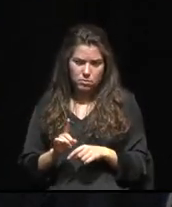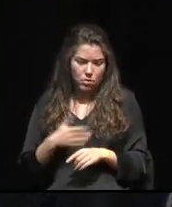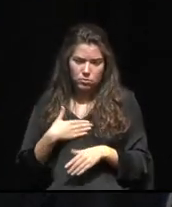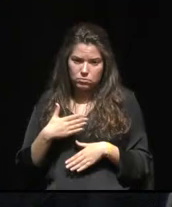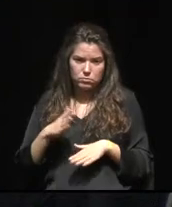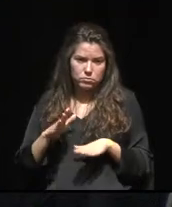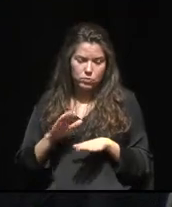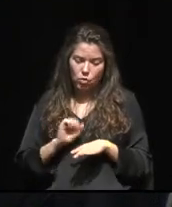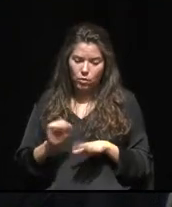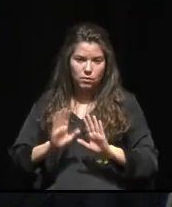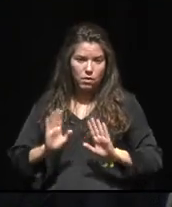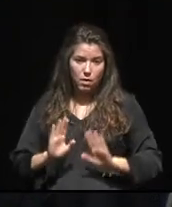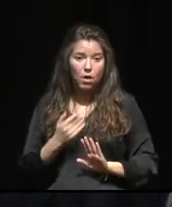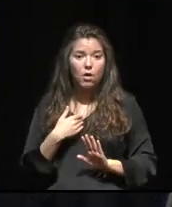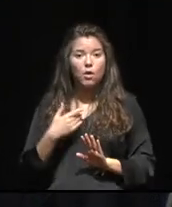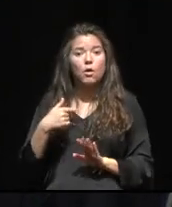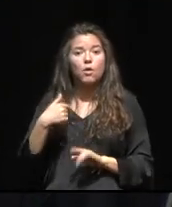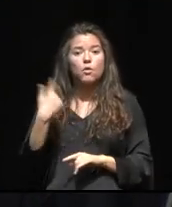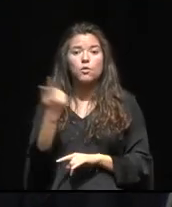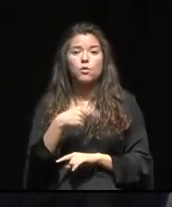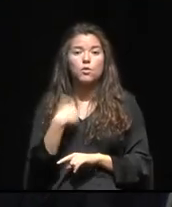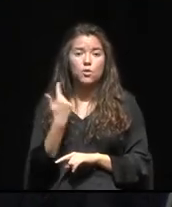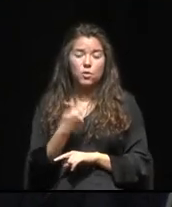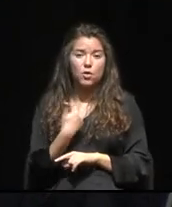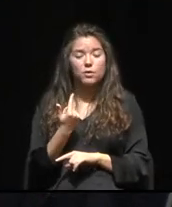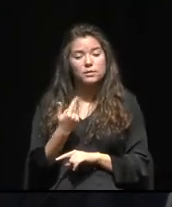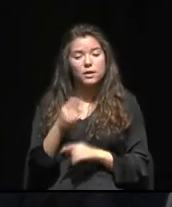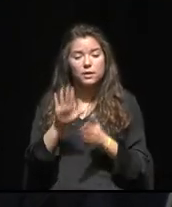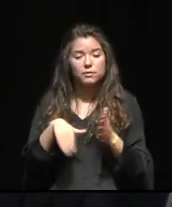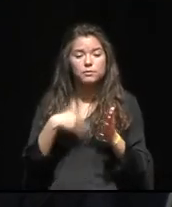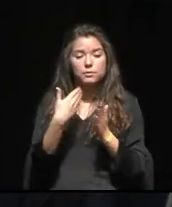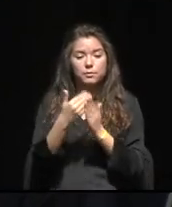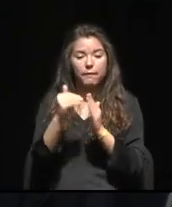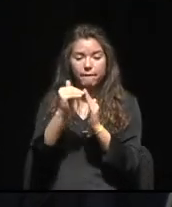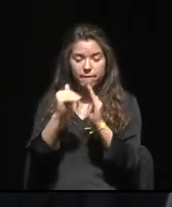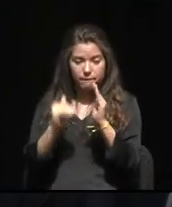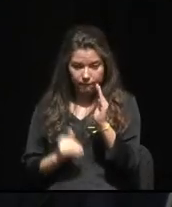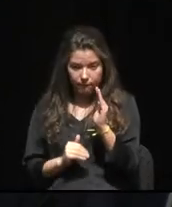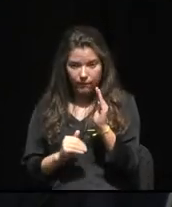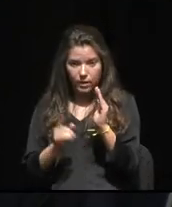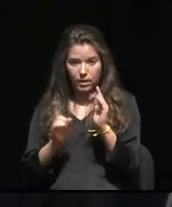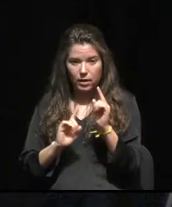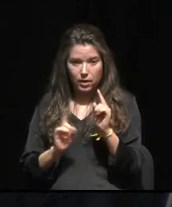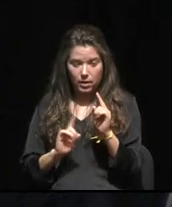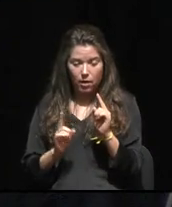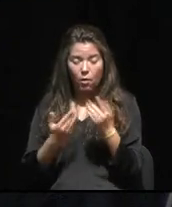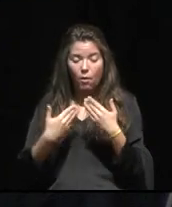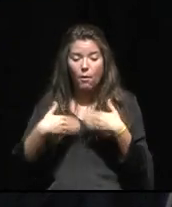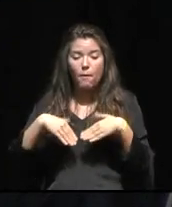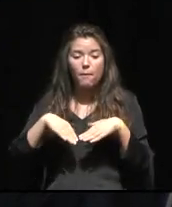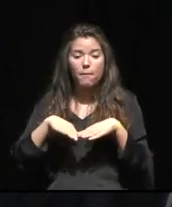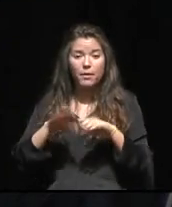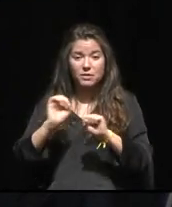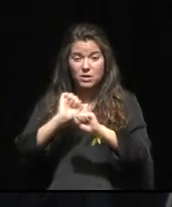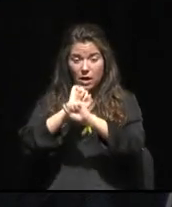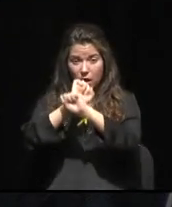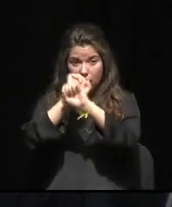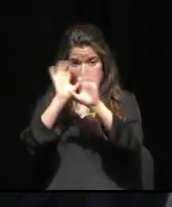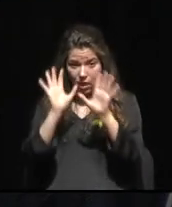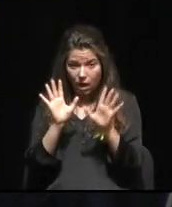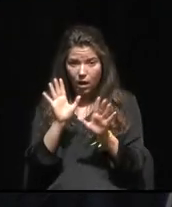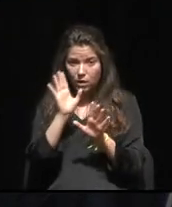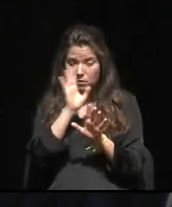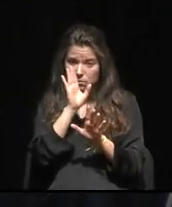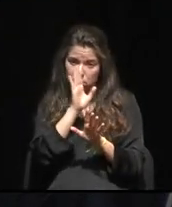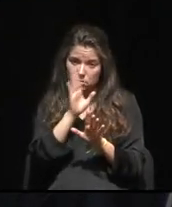Aliás a nossa opção é de não que a nossa recomendação não baixa à primeira comissão mas obviamente que